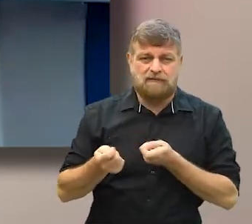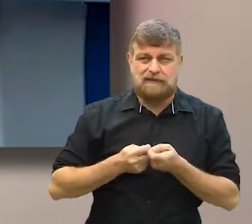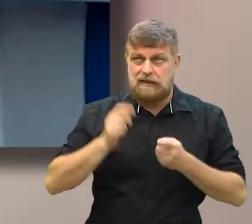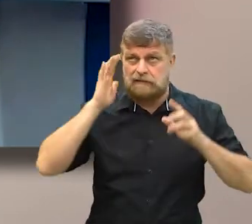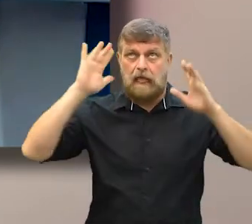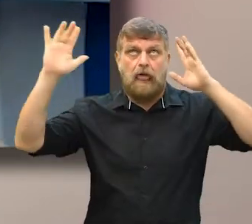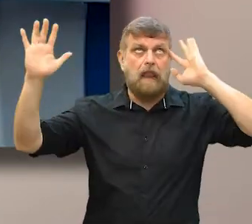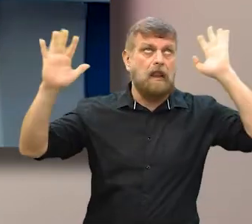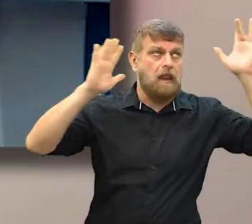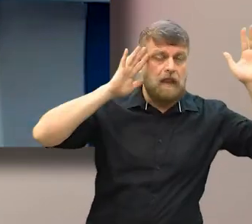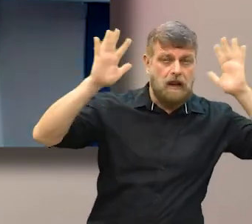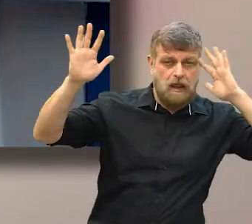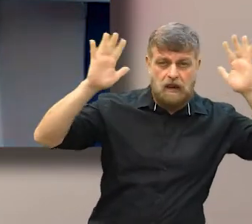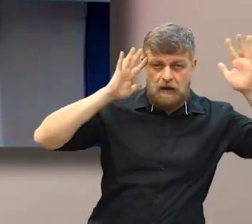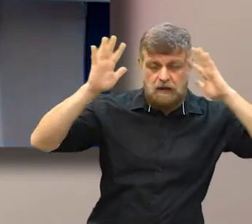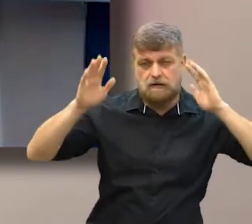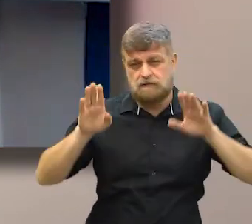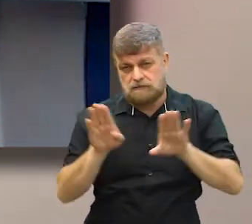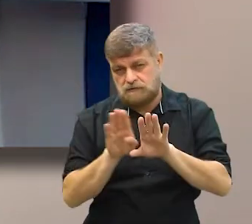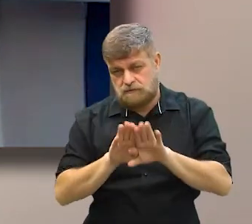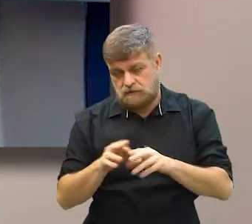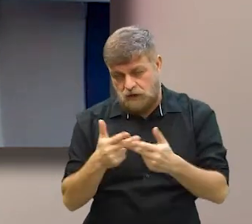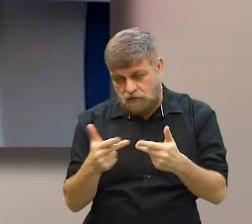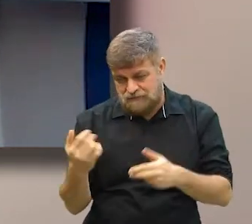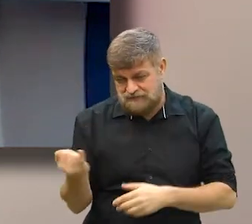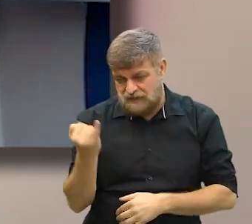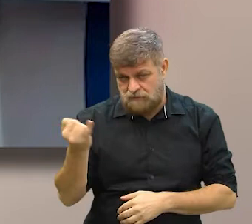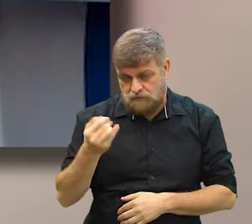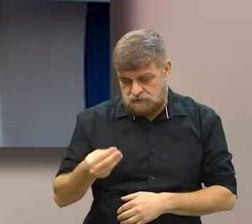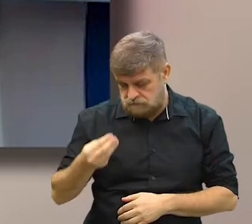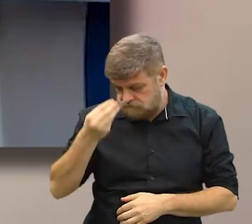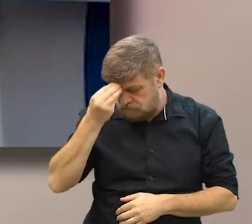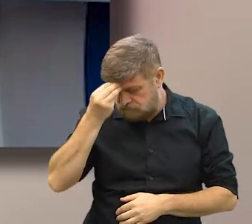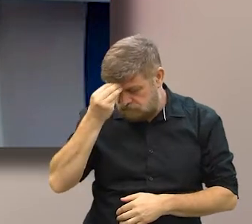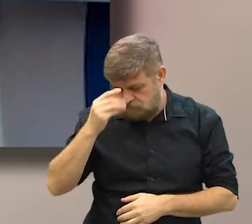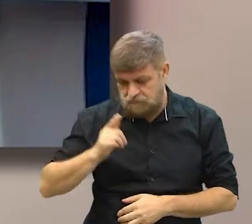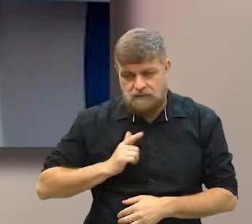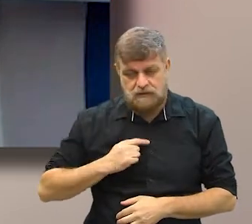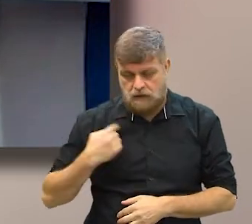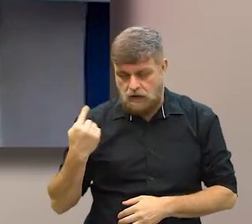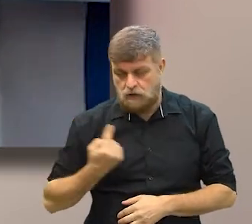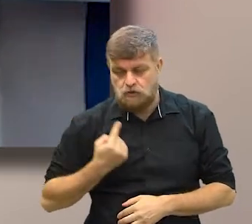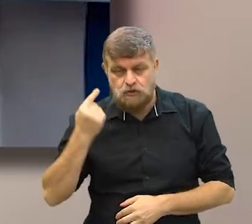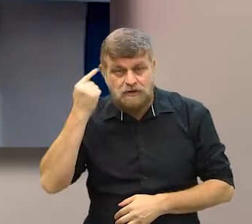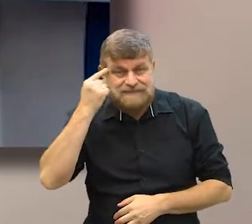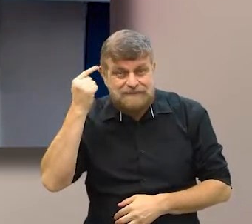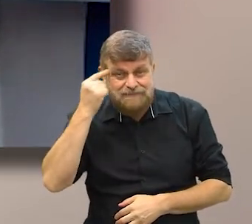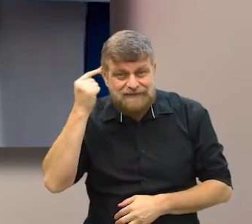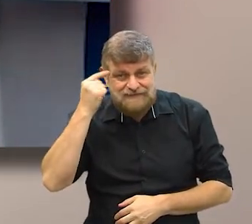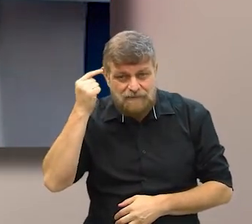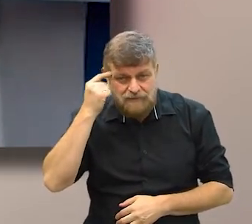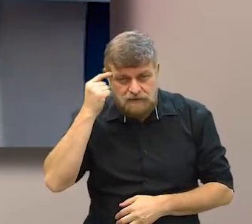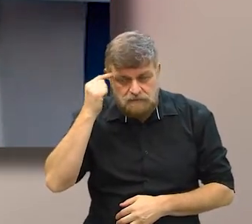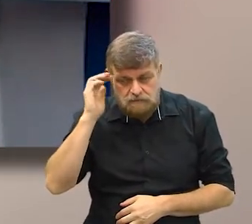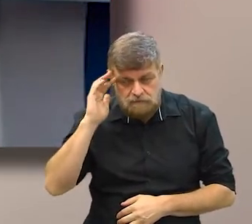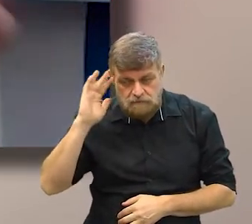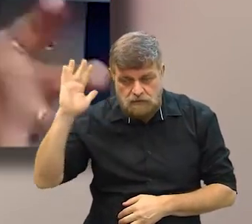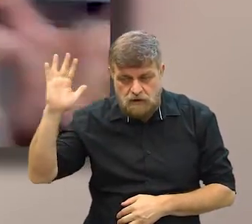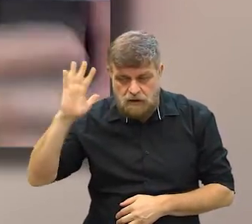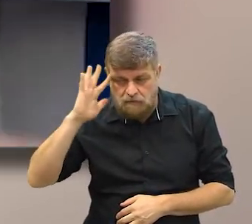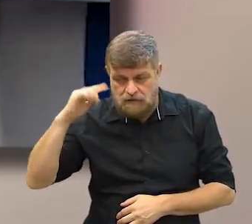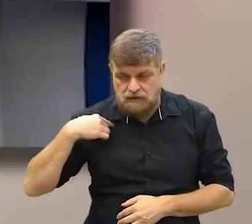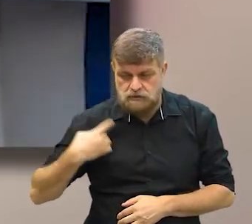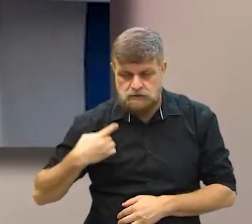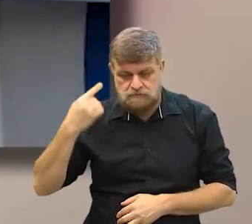seus pensamentos. Outra coisa que é importante ter em mente é que a natureza da nossa mente é